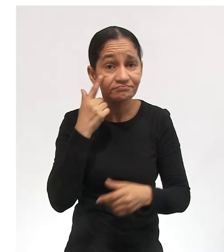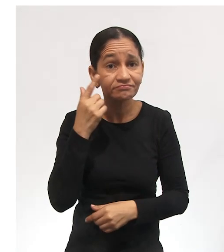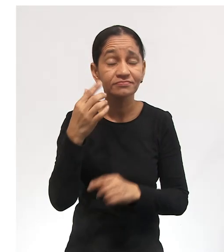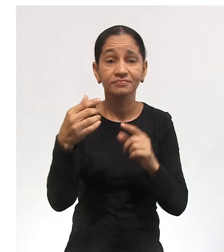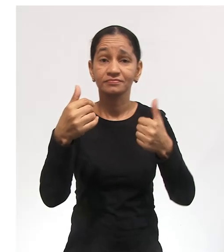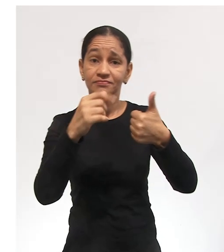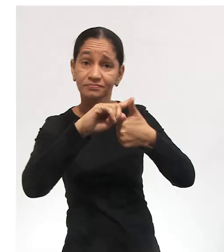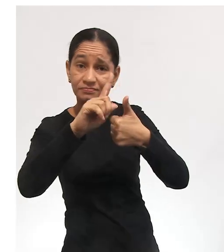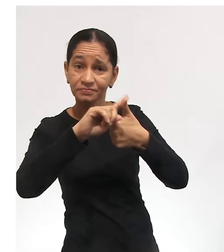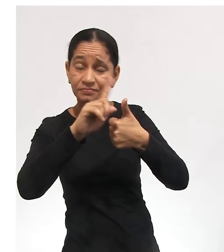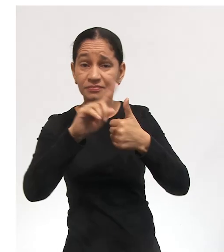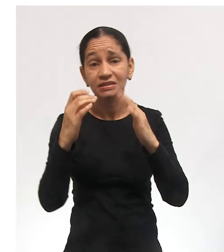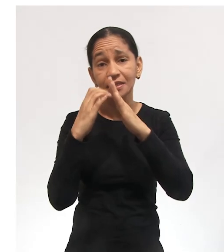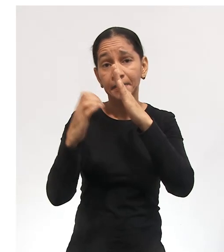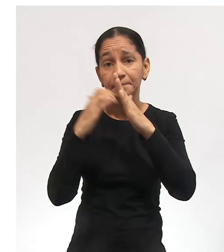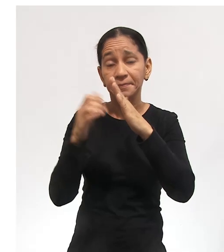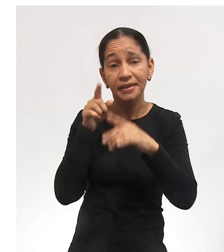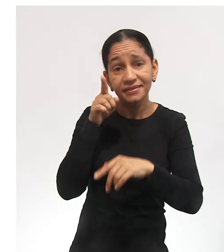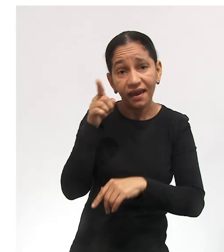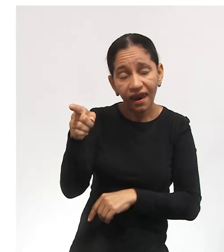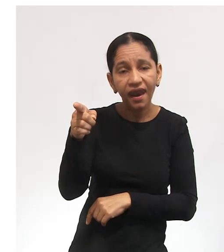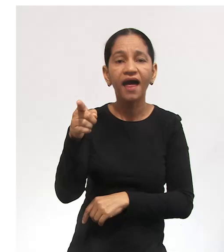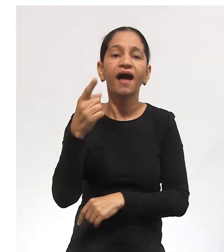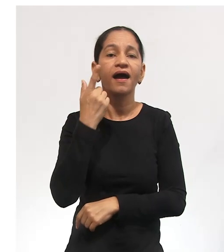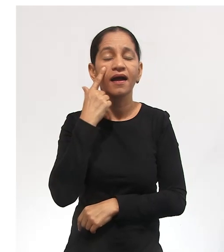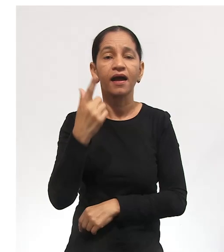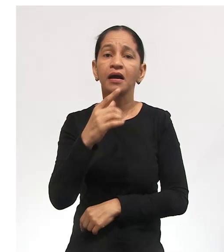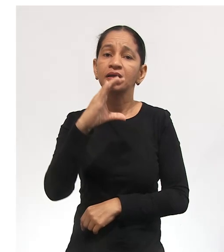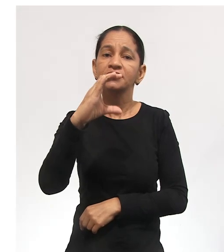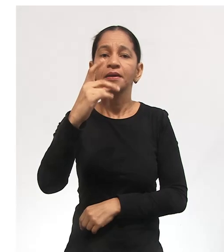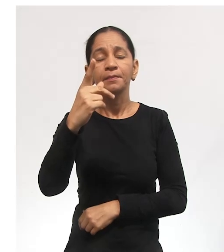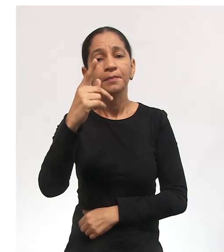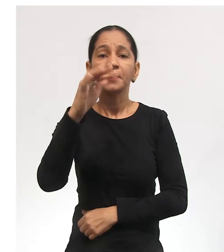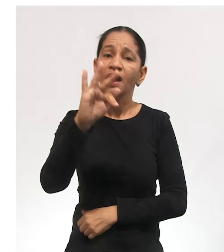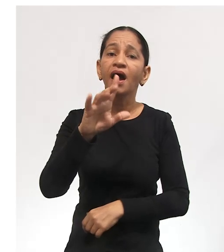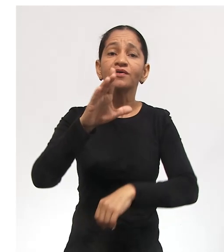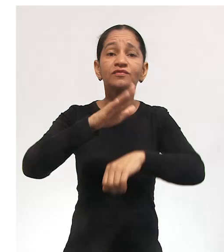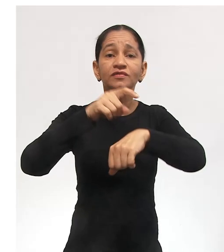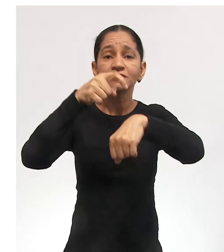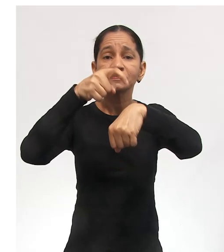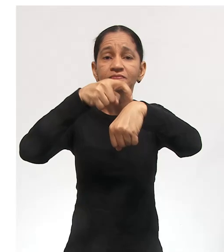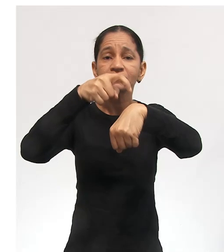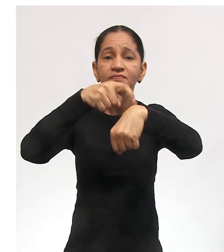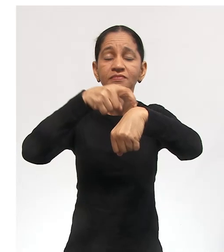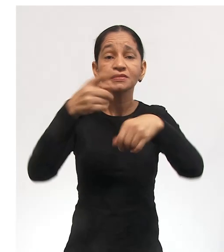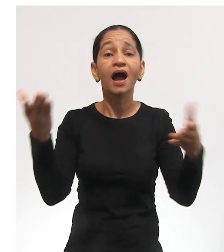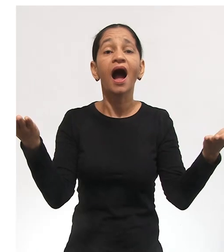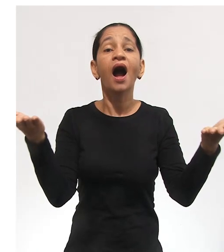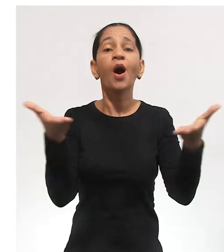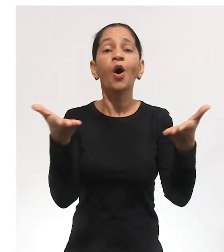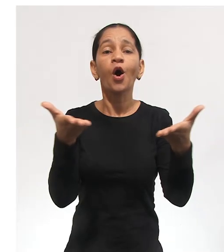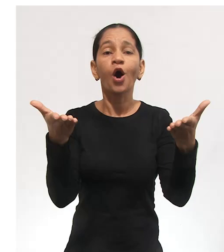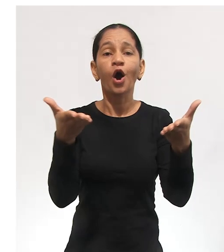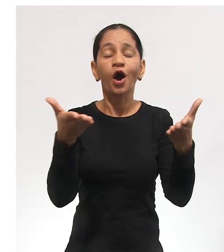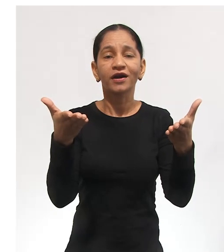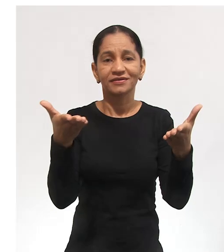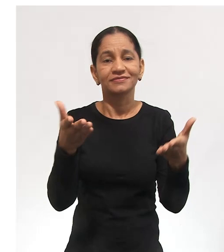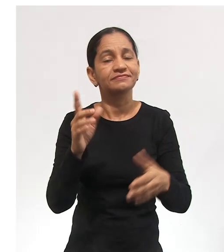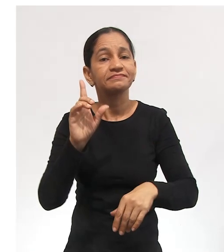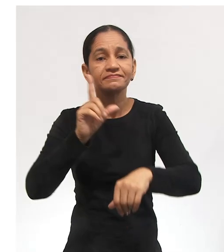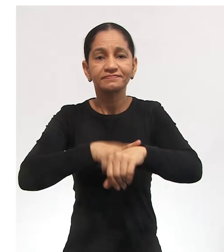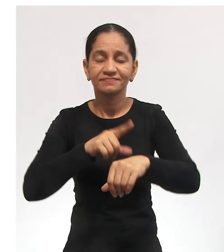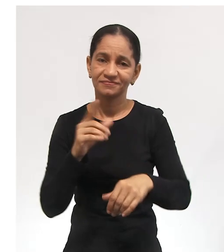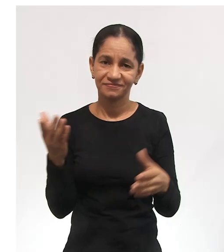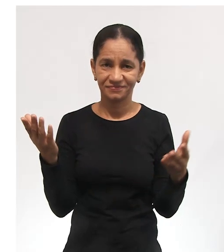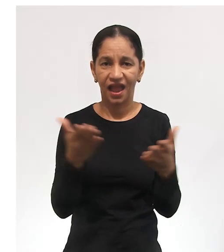CNPJ. Ele vai cobrar, de repente, do CPF do sócio atual, em segundo lugar, né? Então,